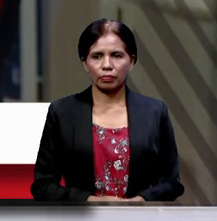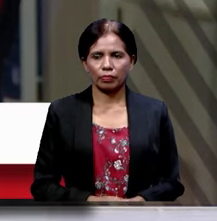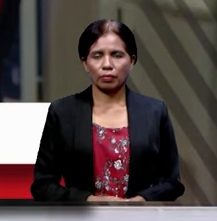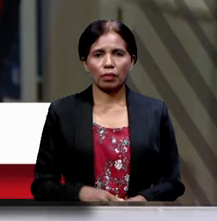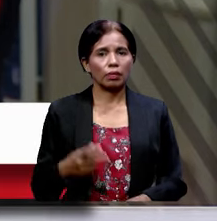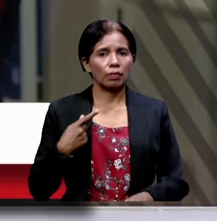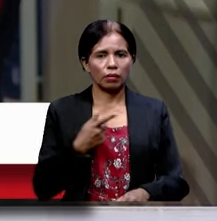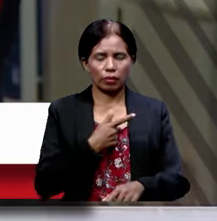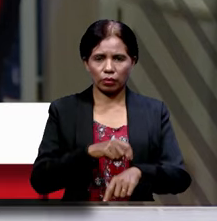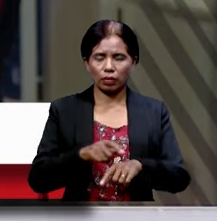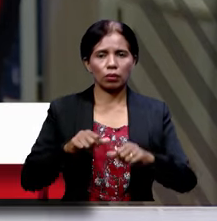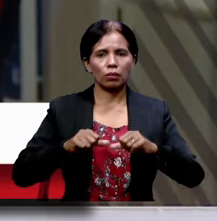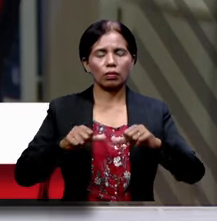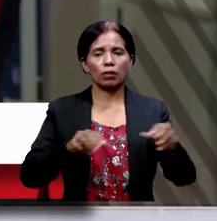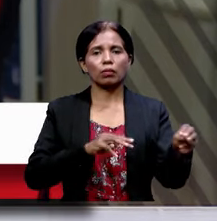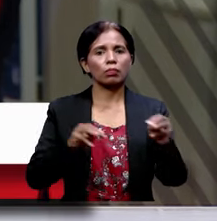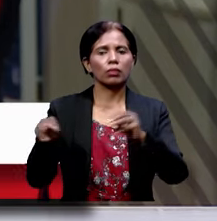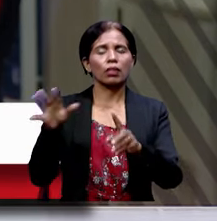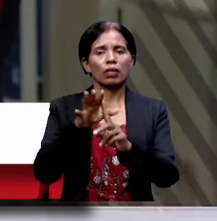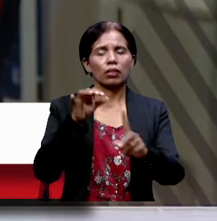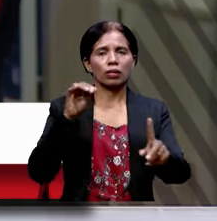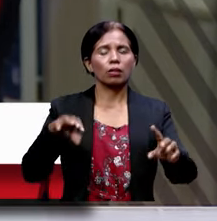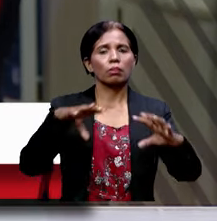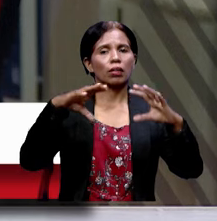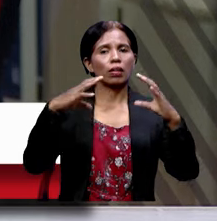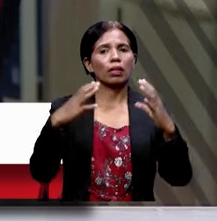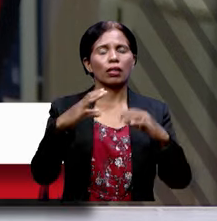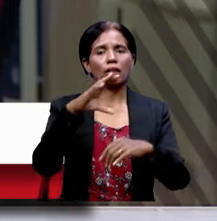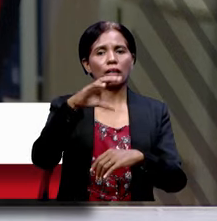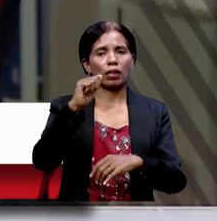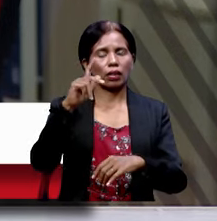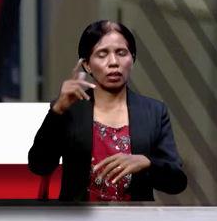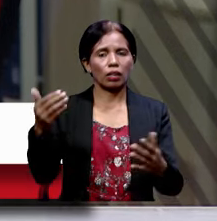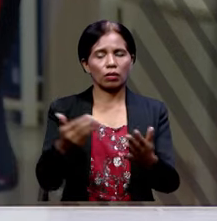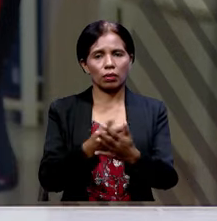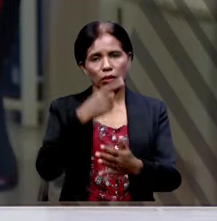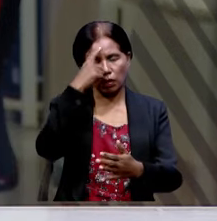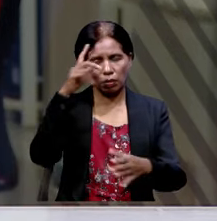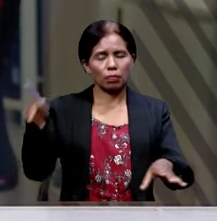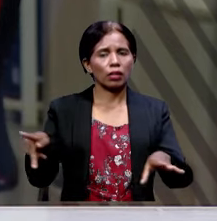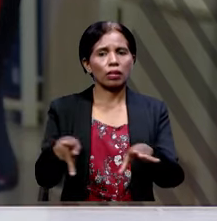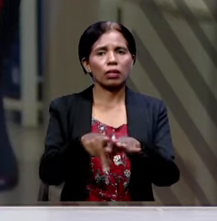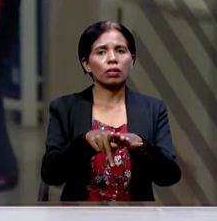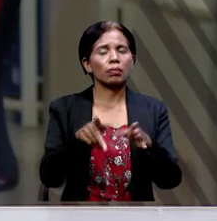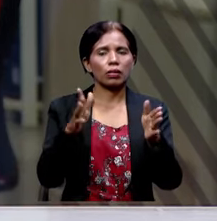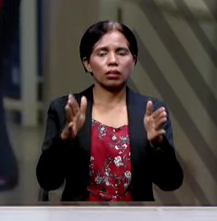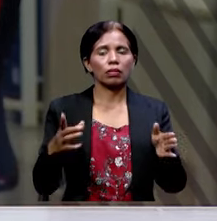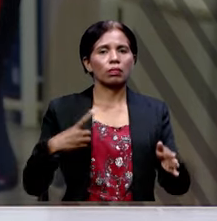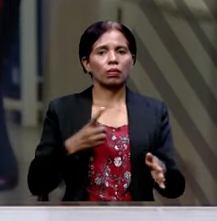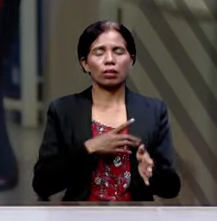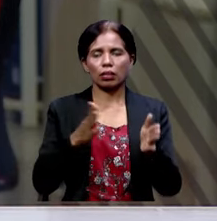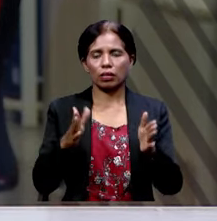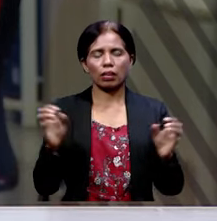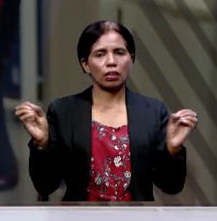Parlamento Nacional continua a dia eleição para o comissário CAC, também a participação do deputado Cira lá preenche e coro.